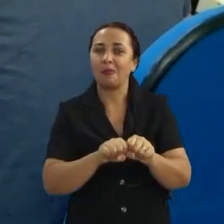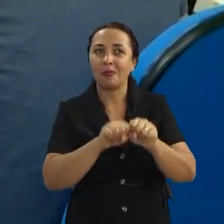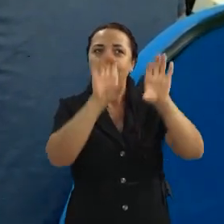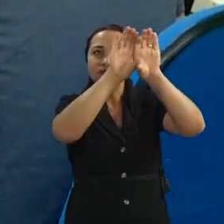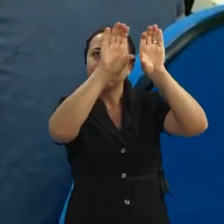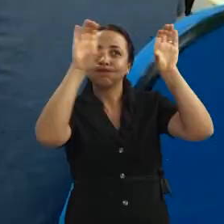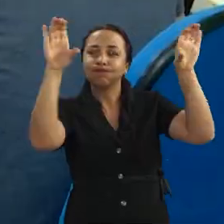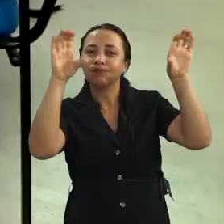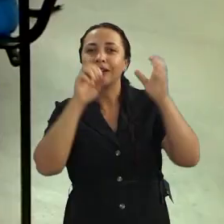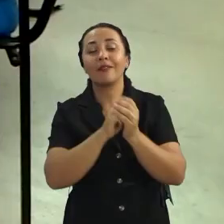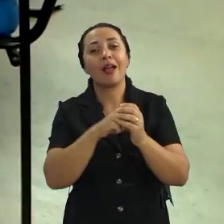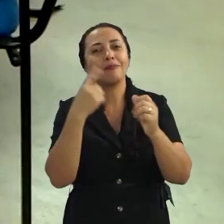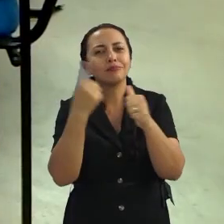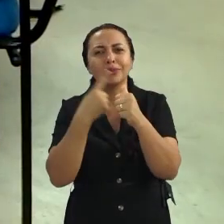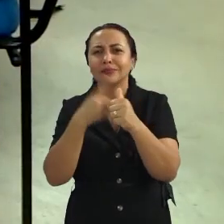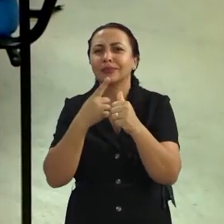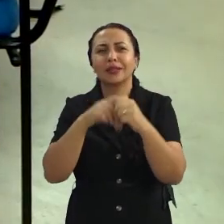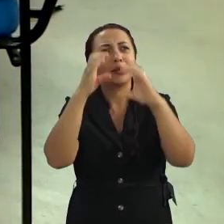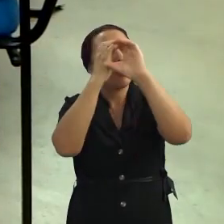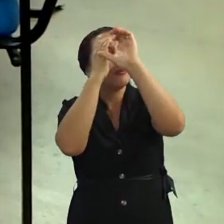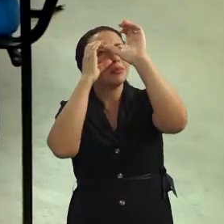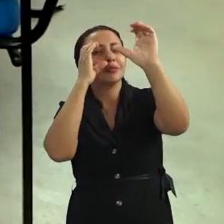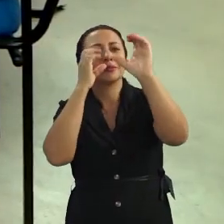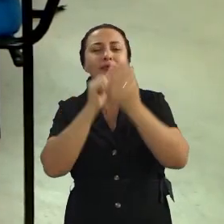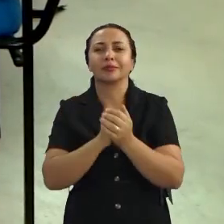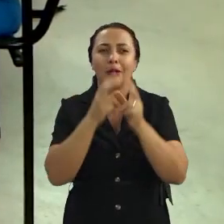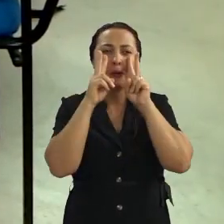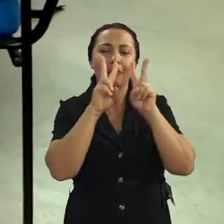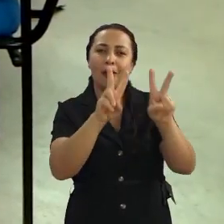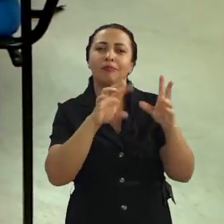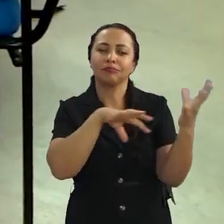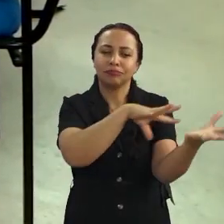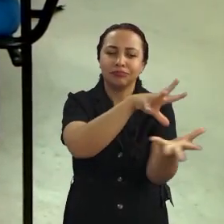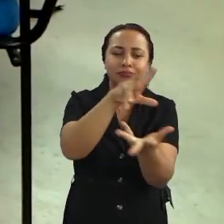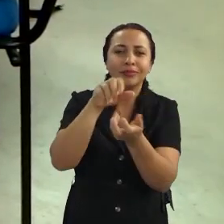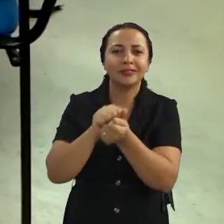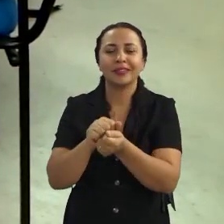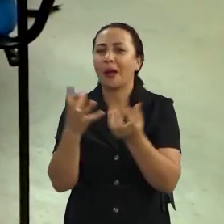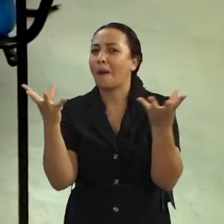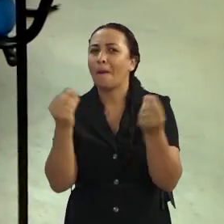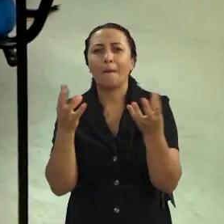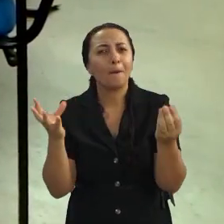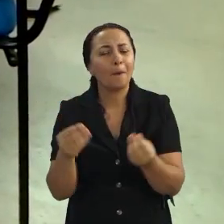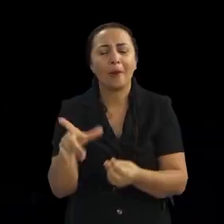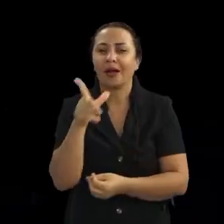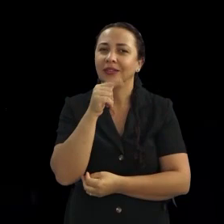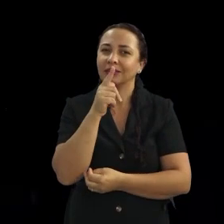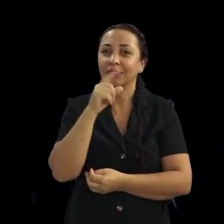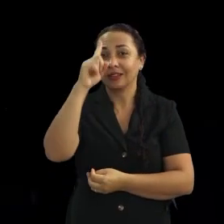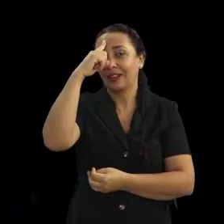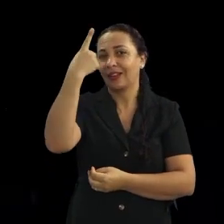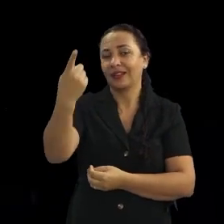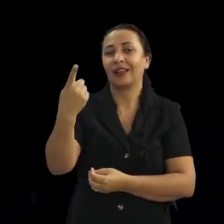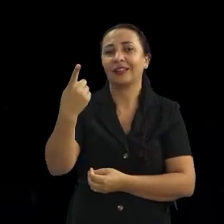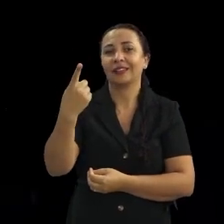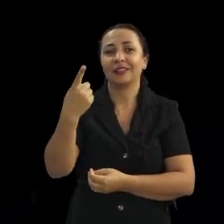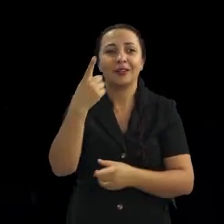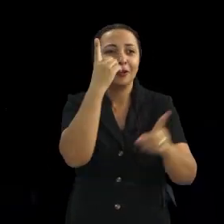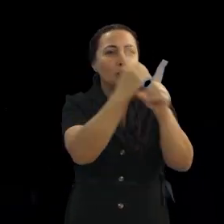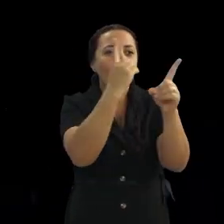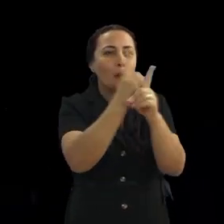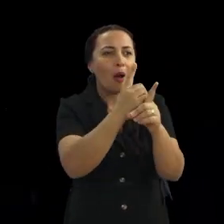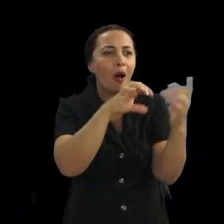né ele foi a primeira vez que se observou planetas com tanta água a ideia foi